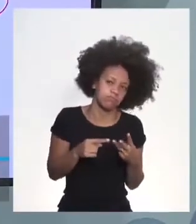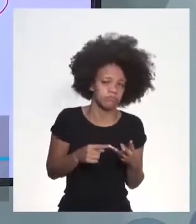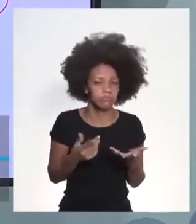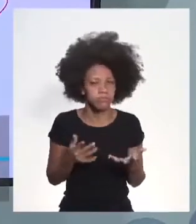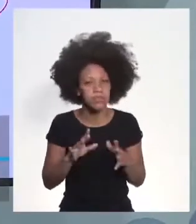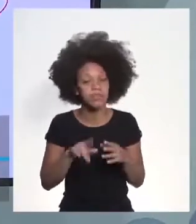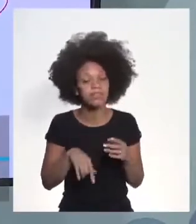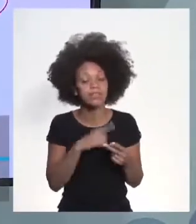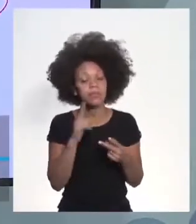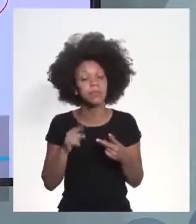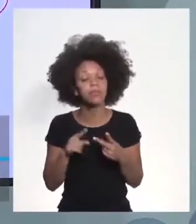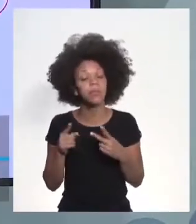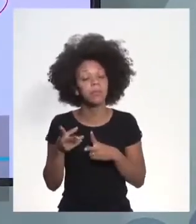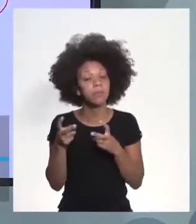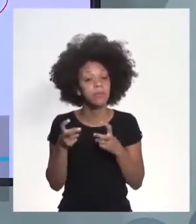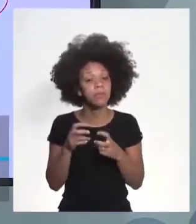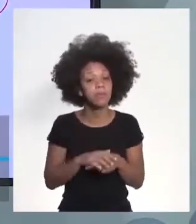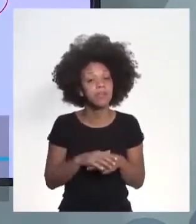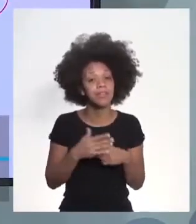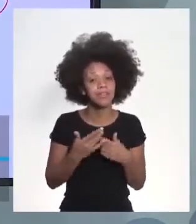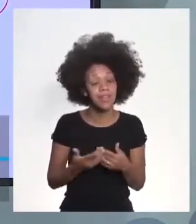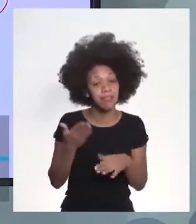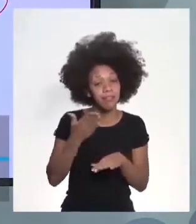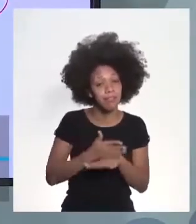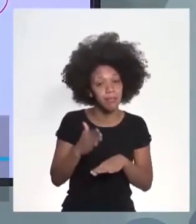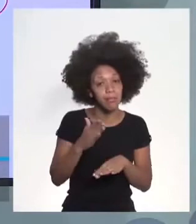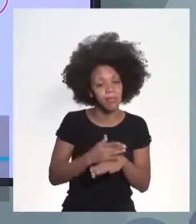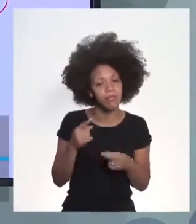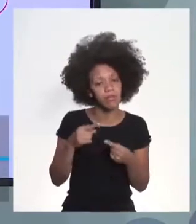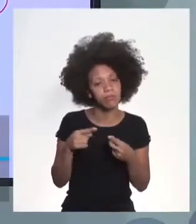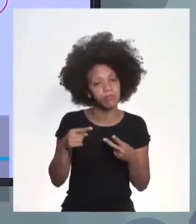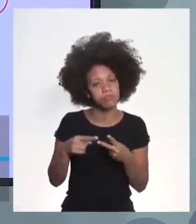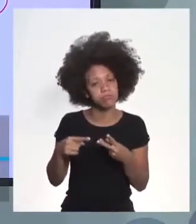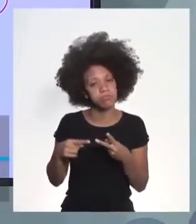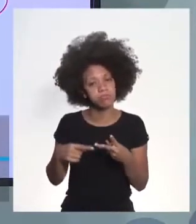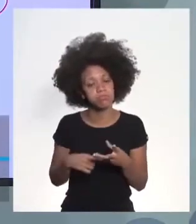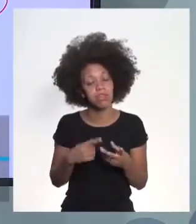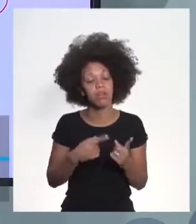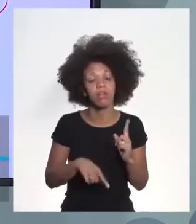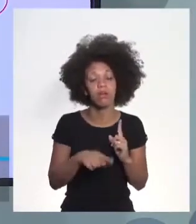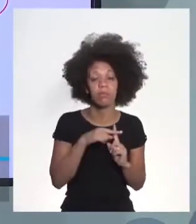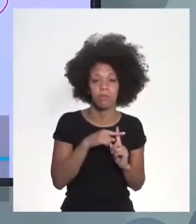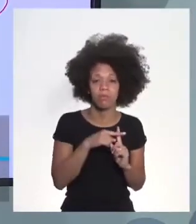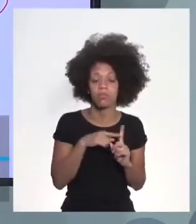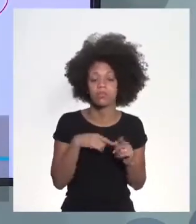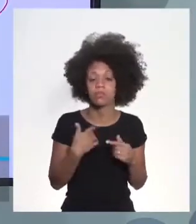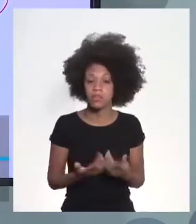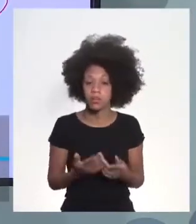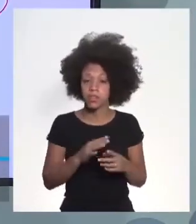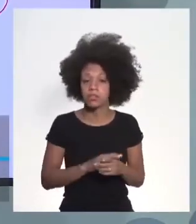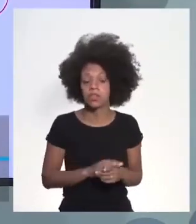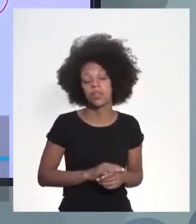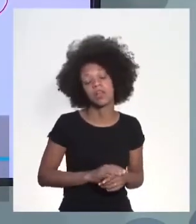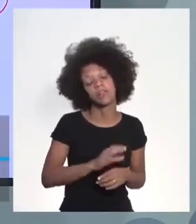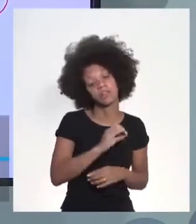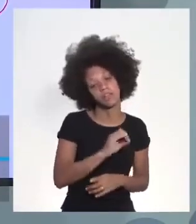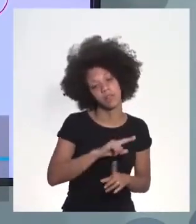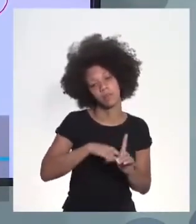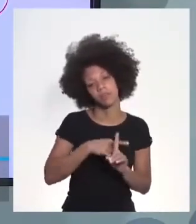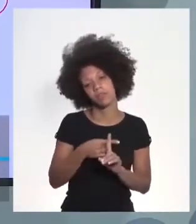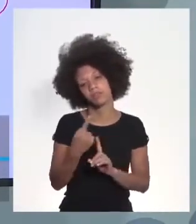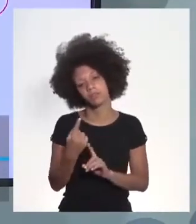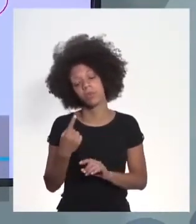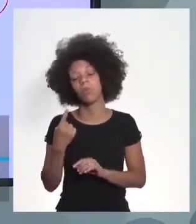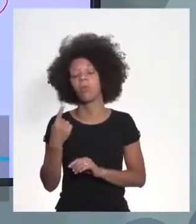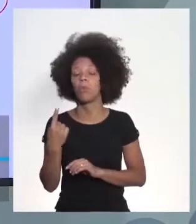contar primeiro e depois a gente percebe que esse ato de contar é acontecer demais né então é 0 + 11 mais 12 né